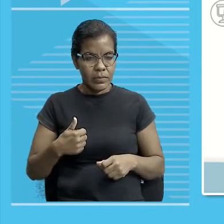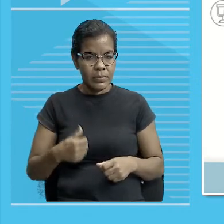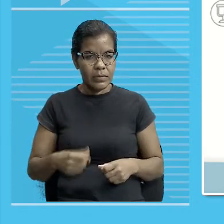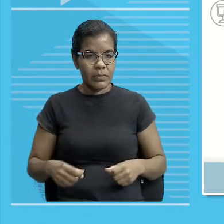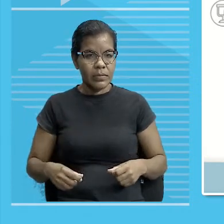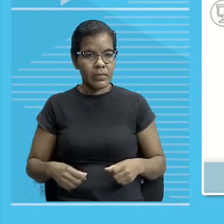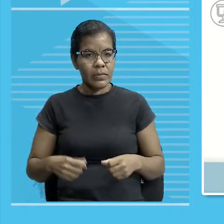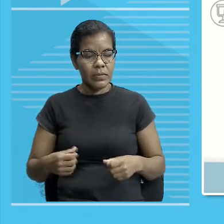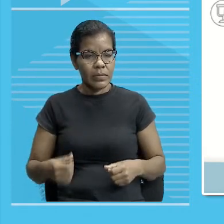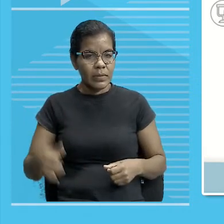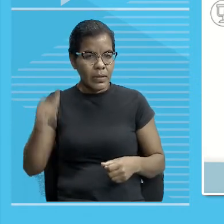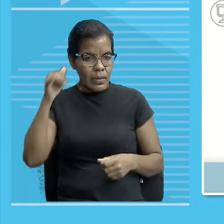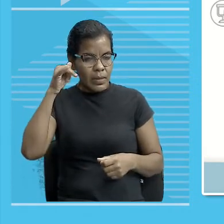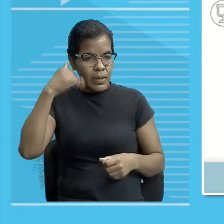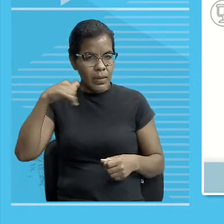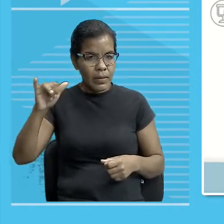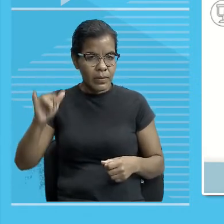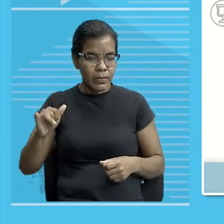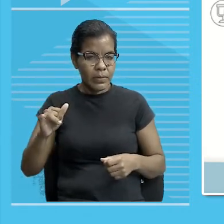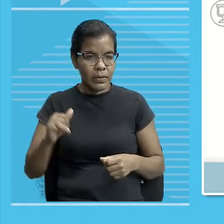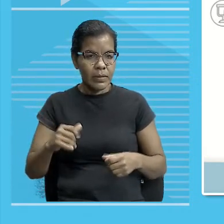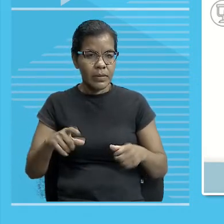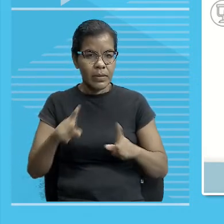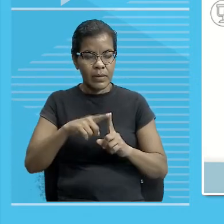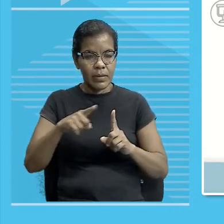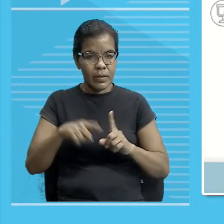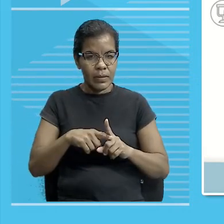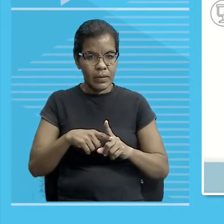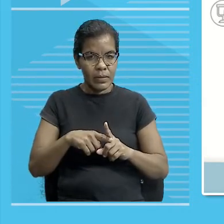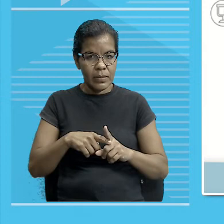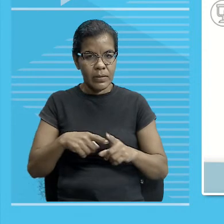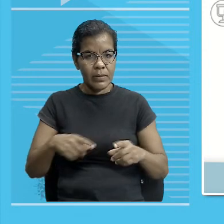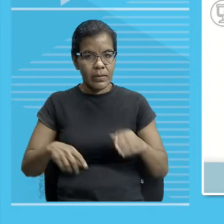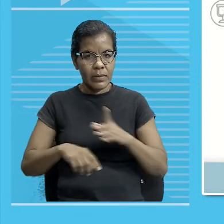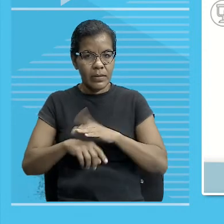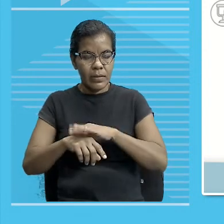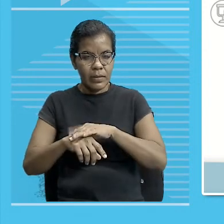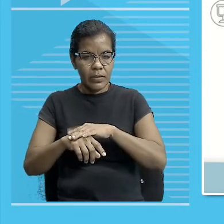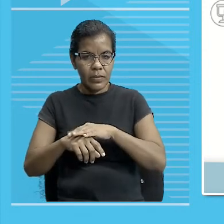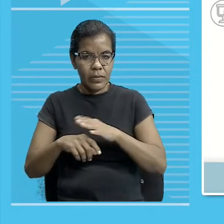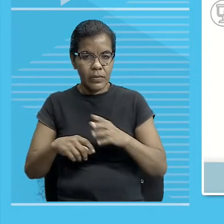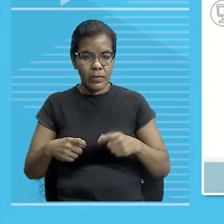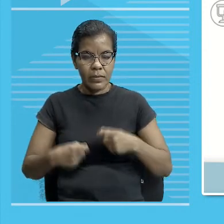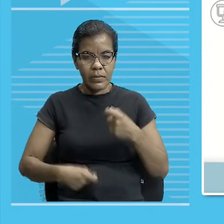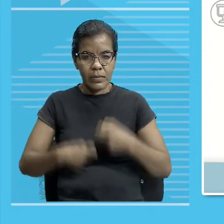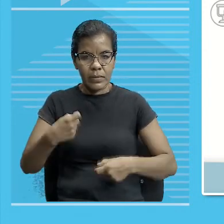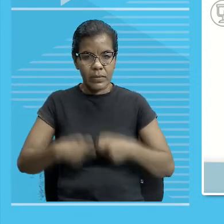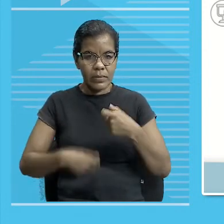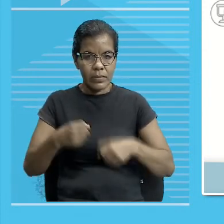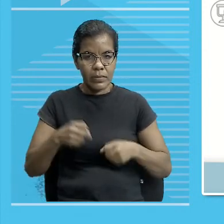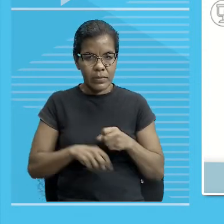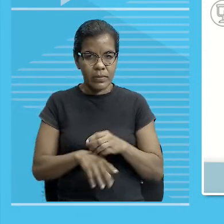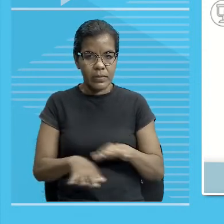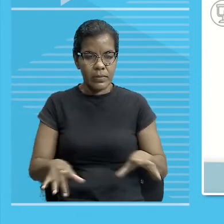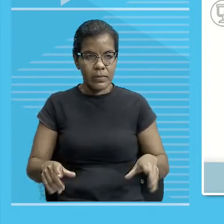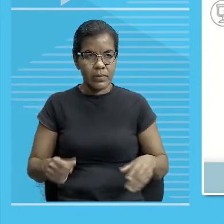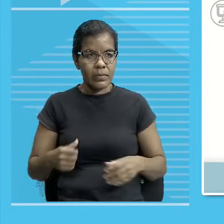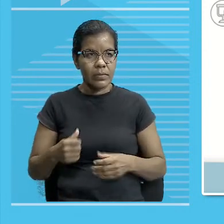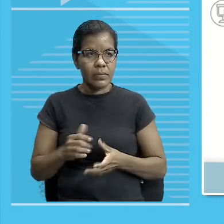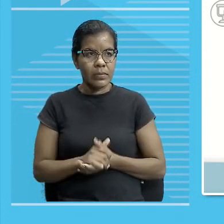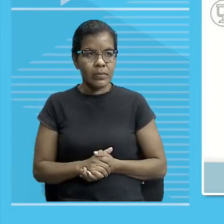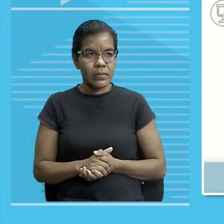que garante proteção contra gravidez e contra doenças sexualmente transmissíveis. É fácil isso daí. Só tem